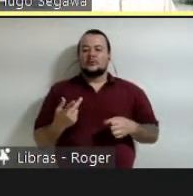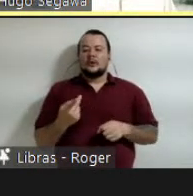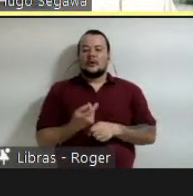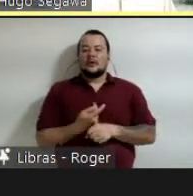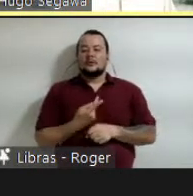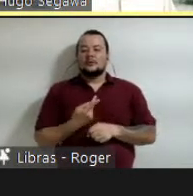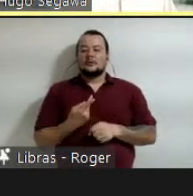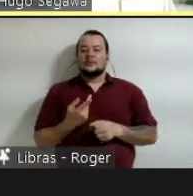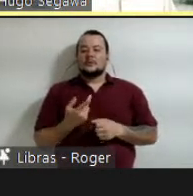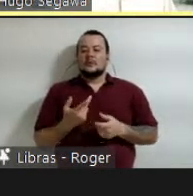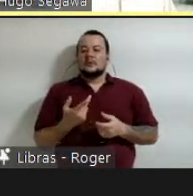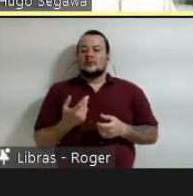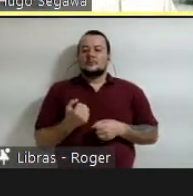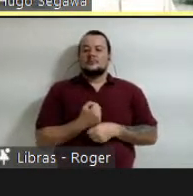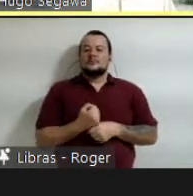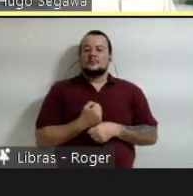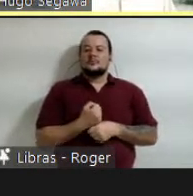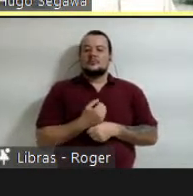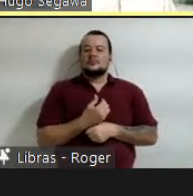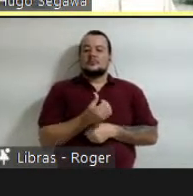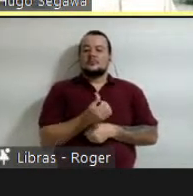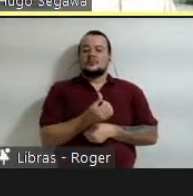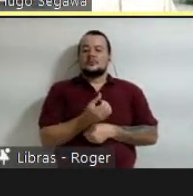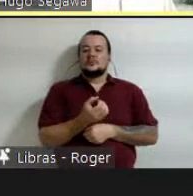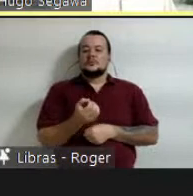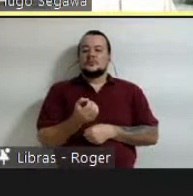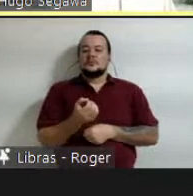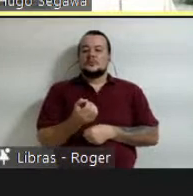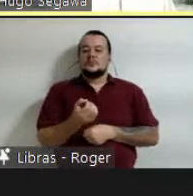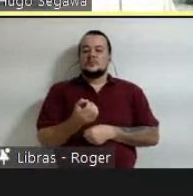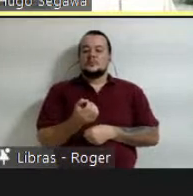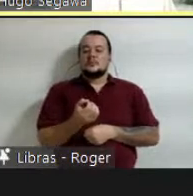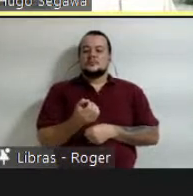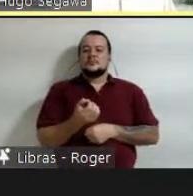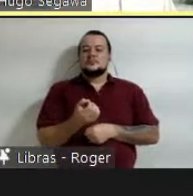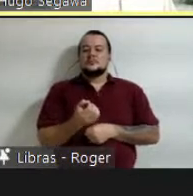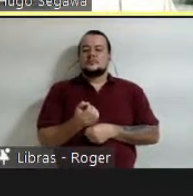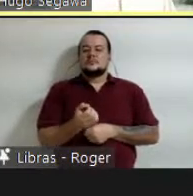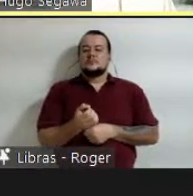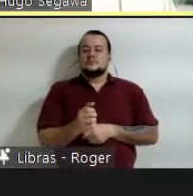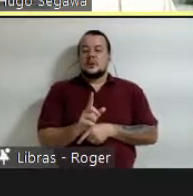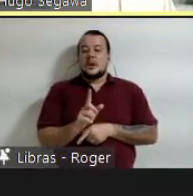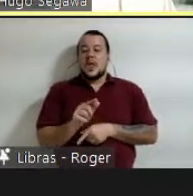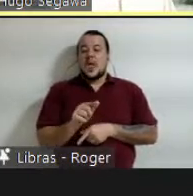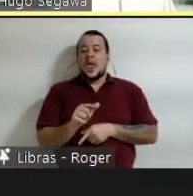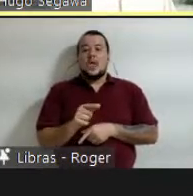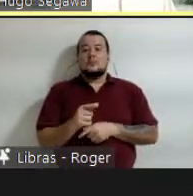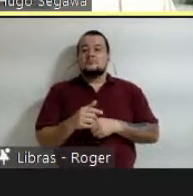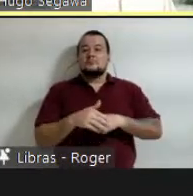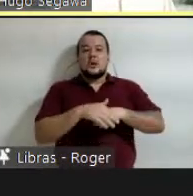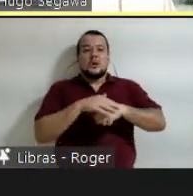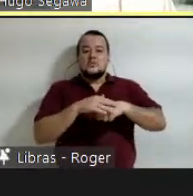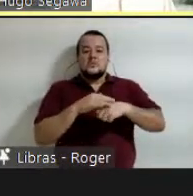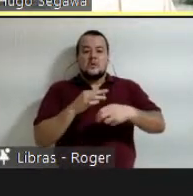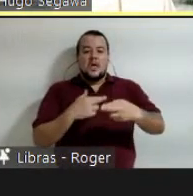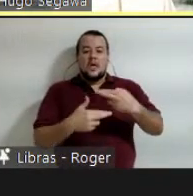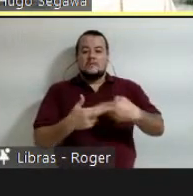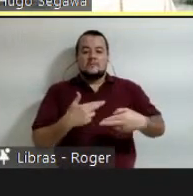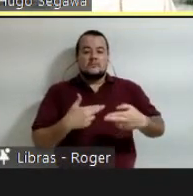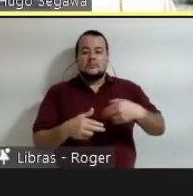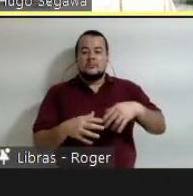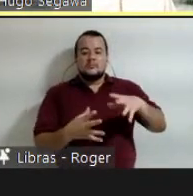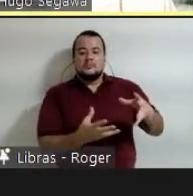acontecendo nos anos 60. Isto era um grande diálogo internacional. E é